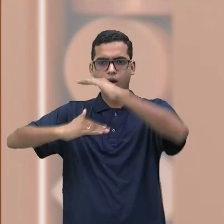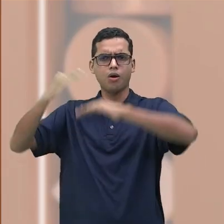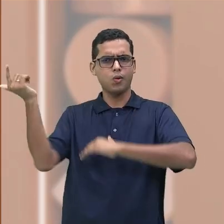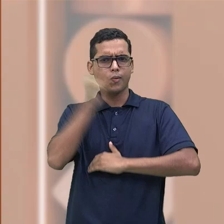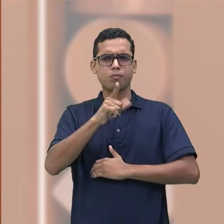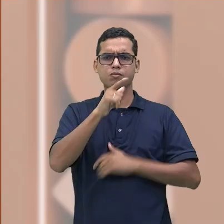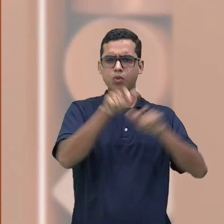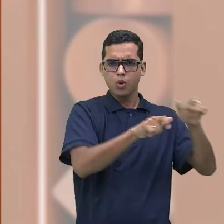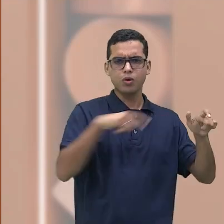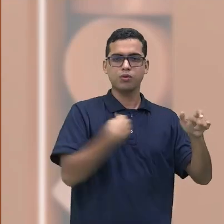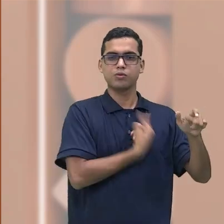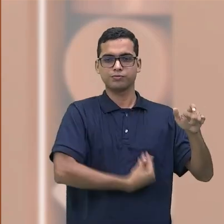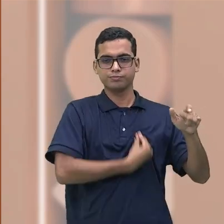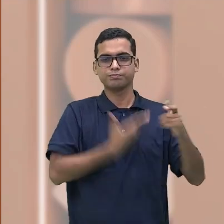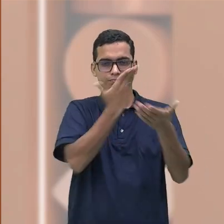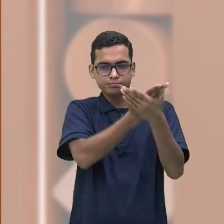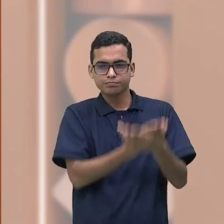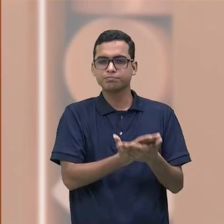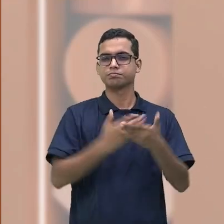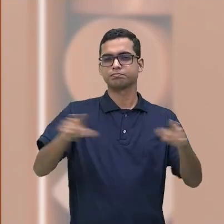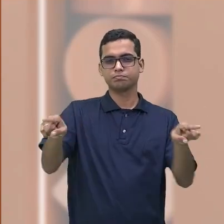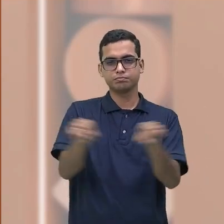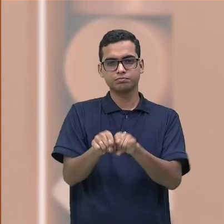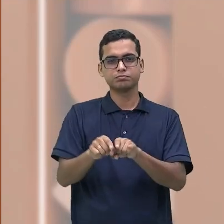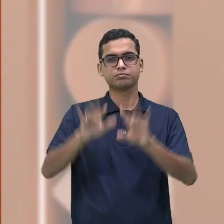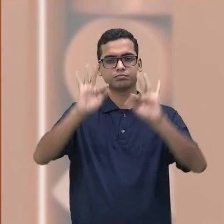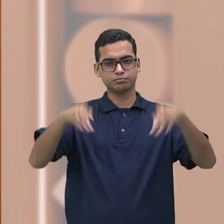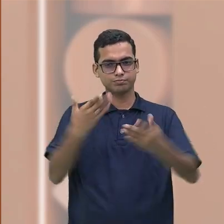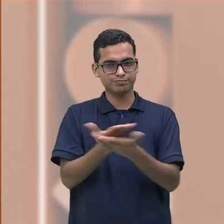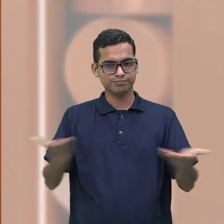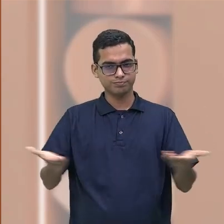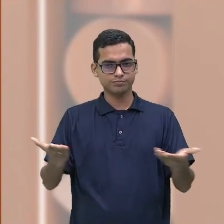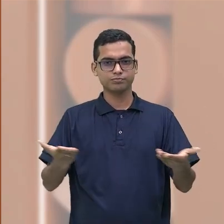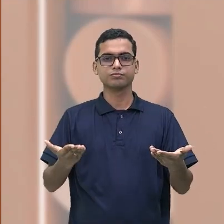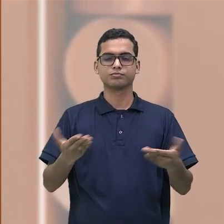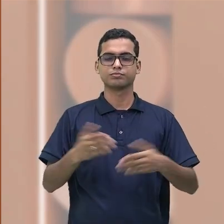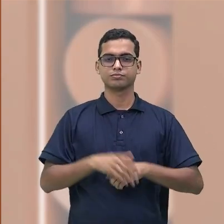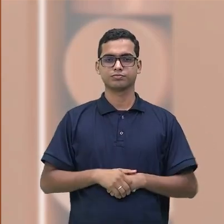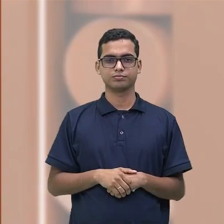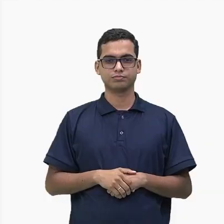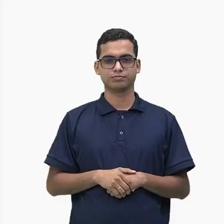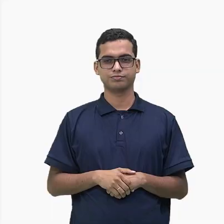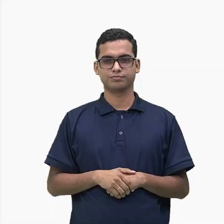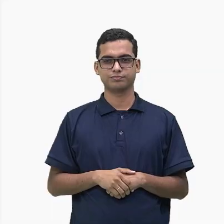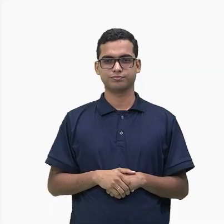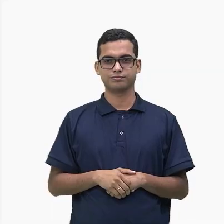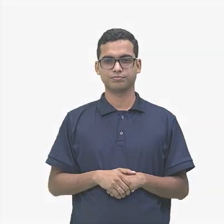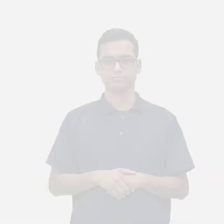nós estudamos, tá certo, gente? Então, assim a gente finaliza esse momento da nossa aula.